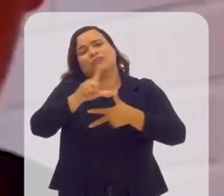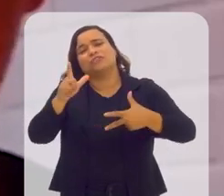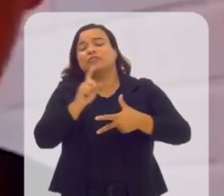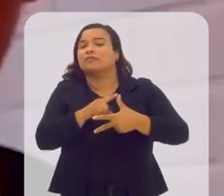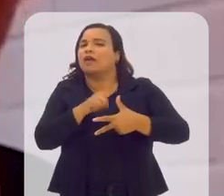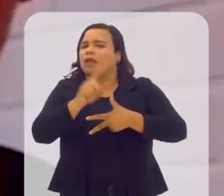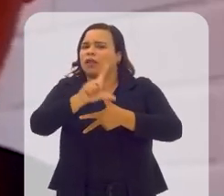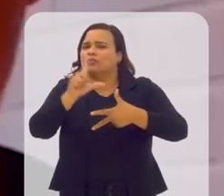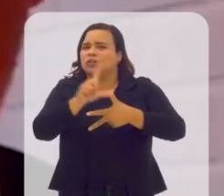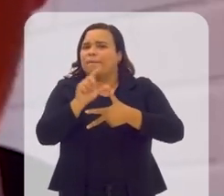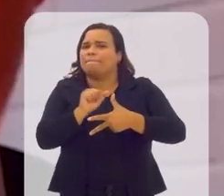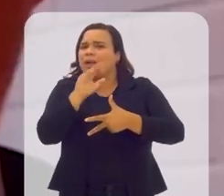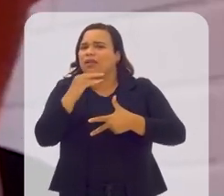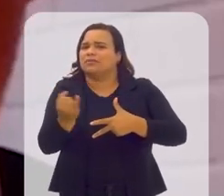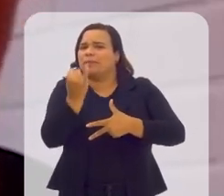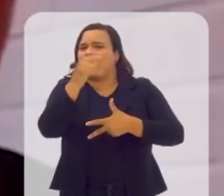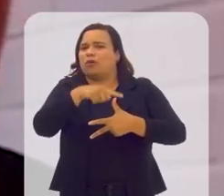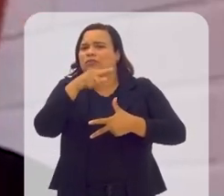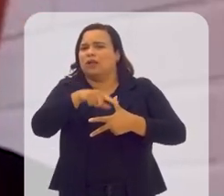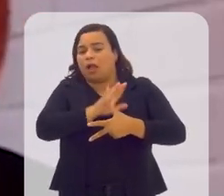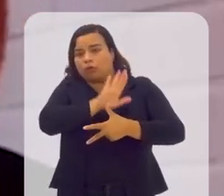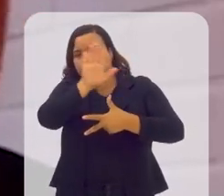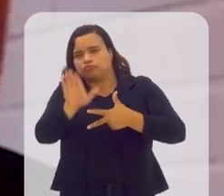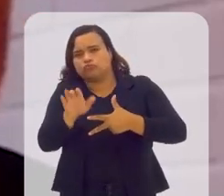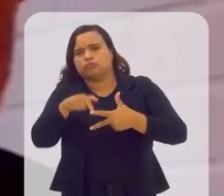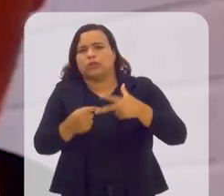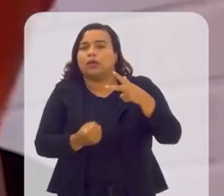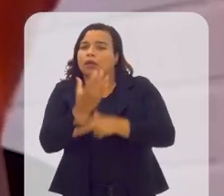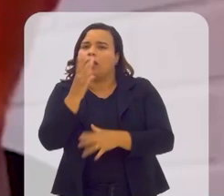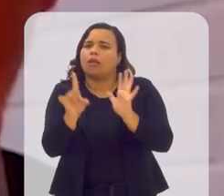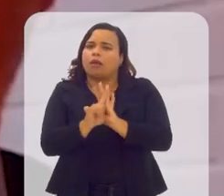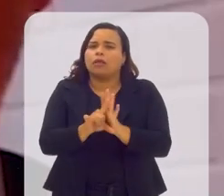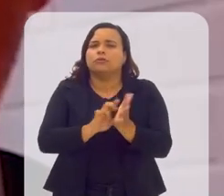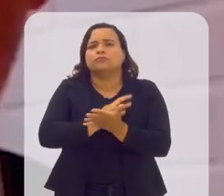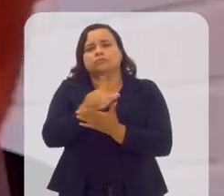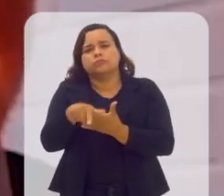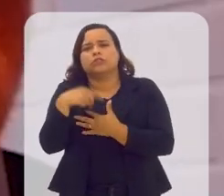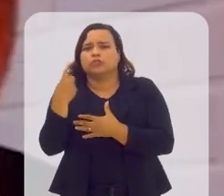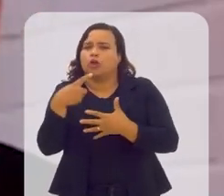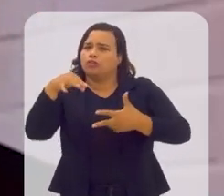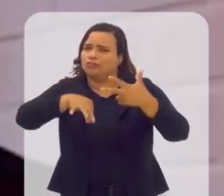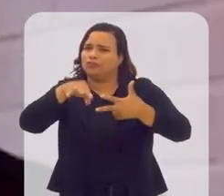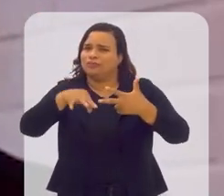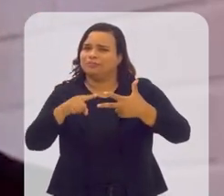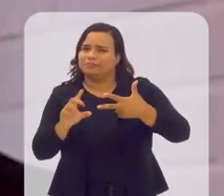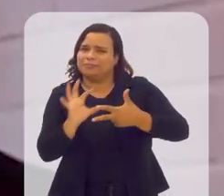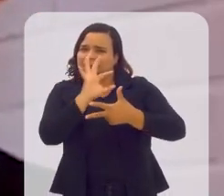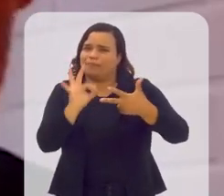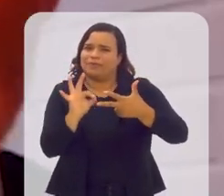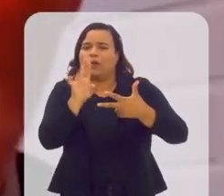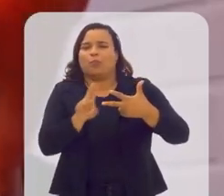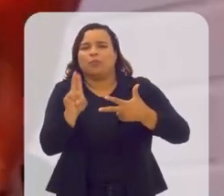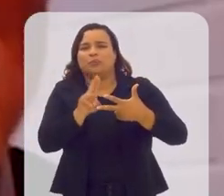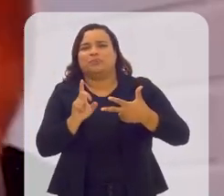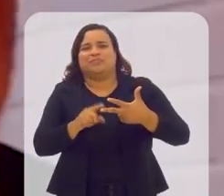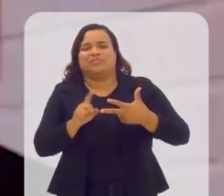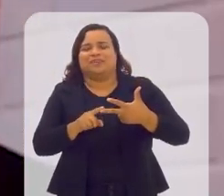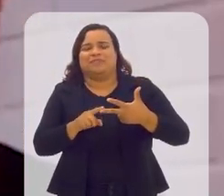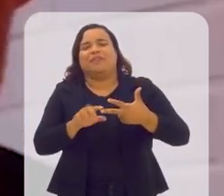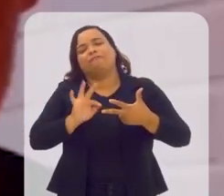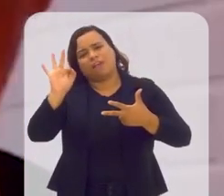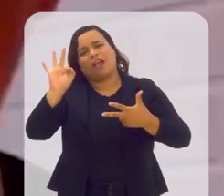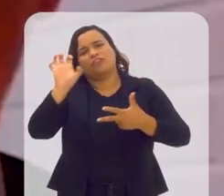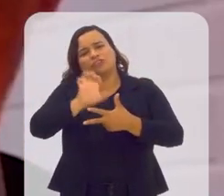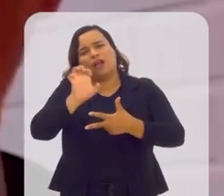que o legislativo é o que faz o meio de campo. Né? Ele que faz as leis pelas quais nós seremos julgados, além das leis federais, as